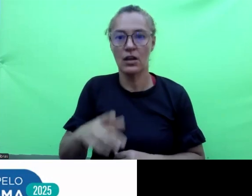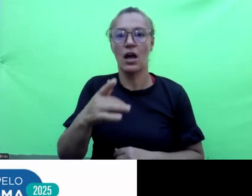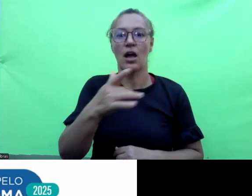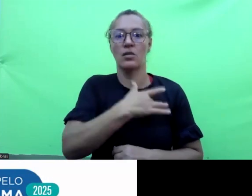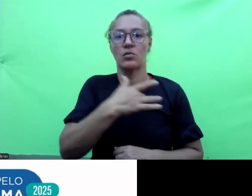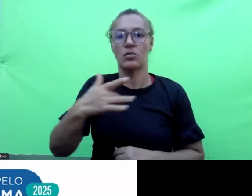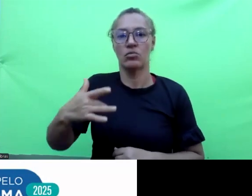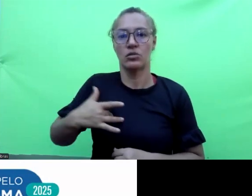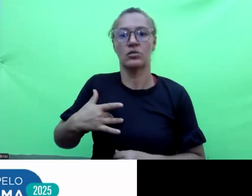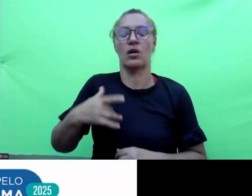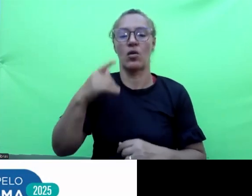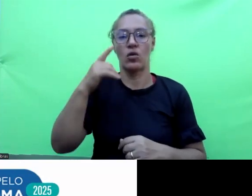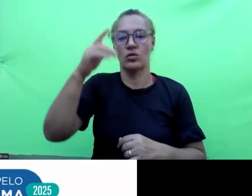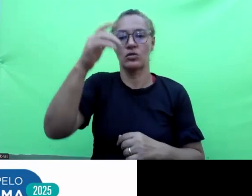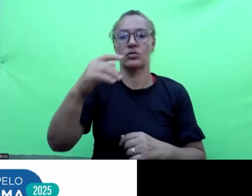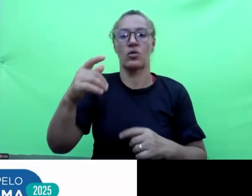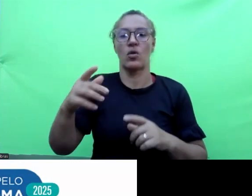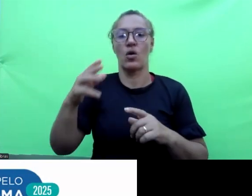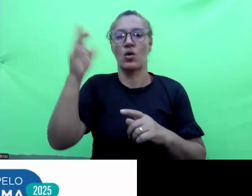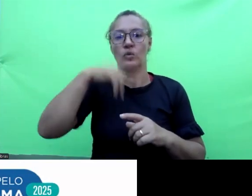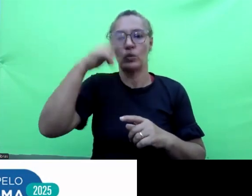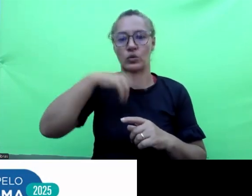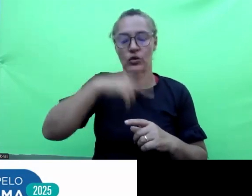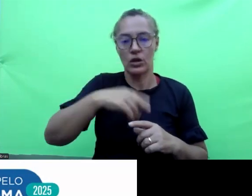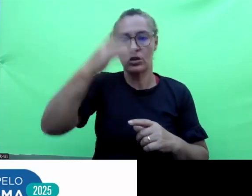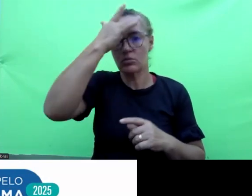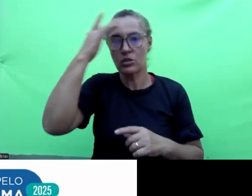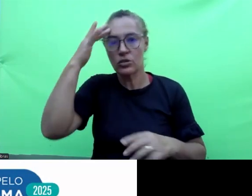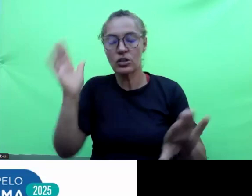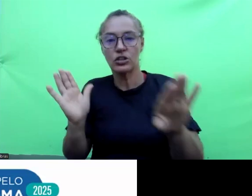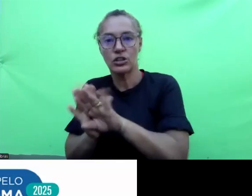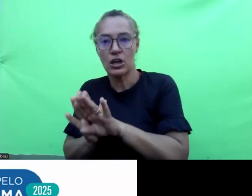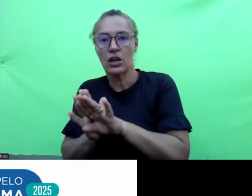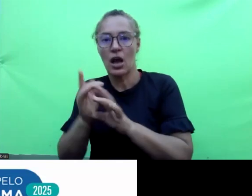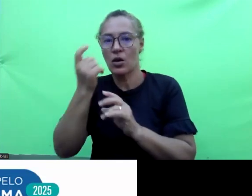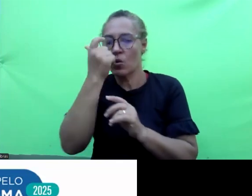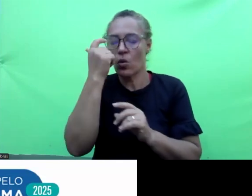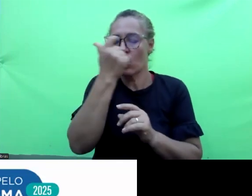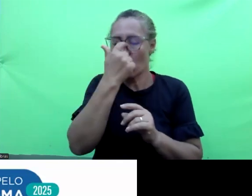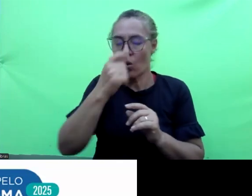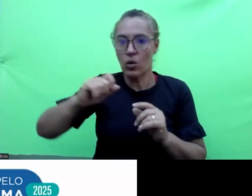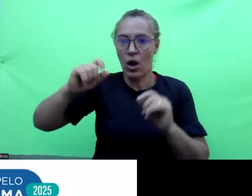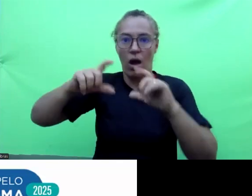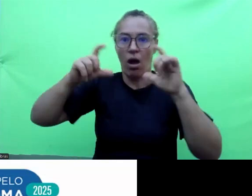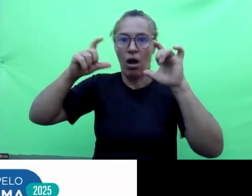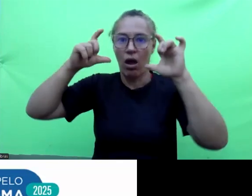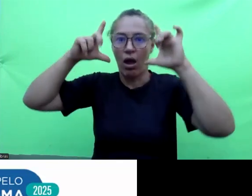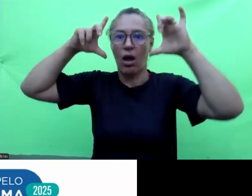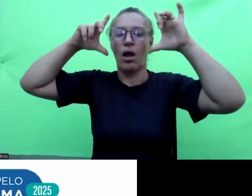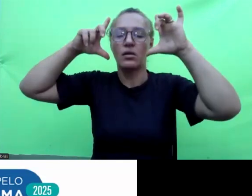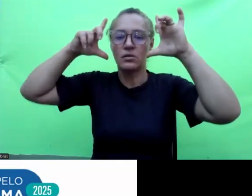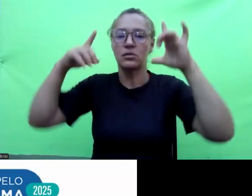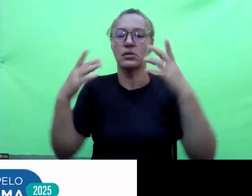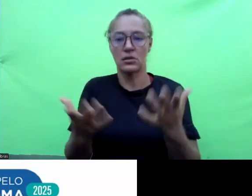dois olhos com a pressão muito alta por causa desse medicamento. É uma reação que a gente chama de idiosincrásica,